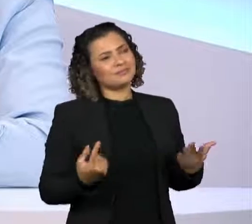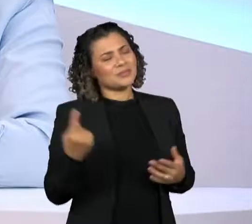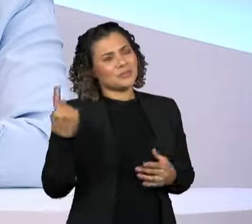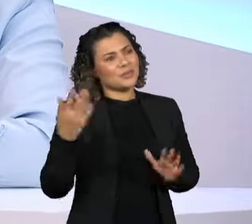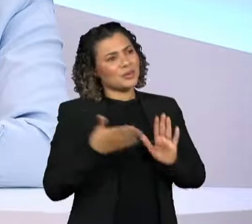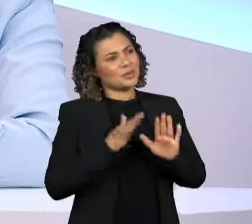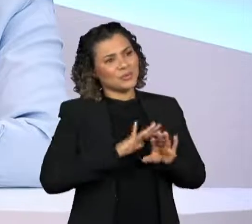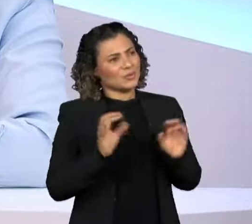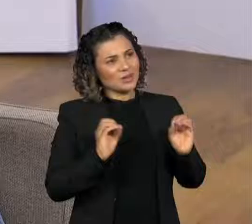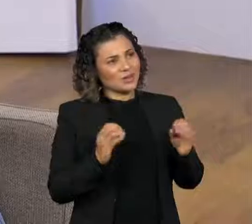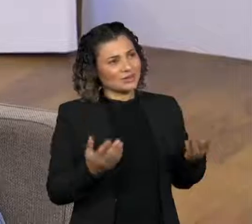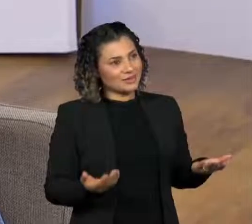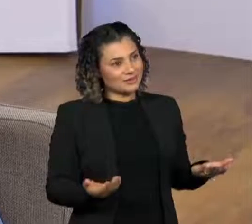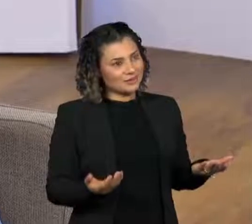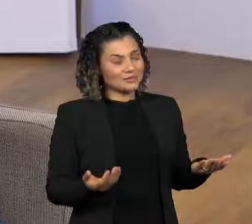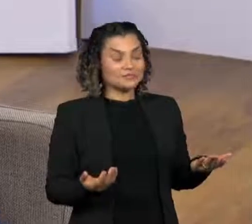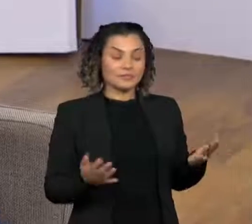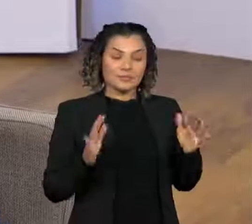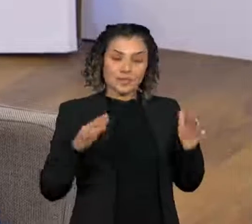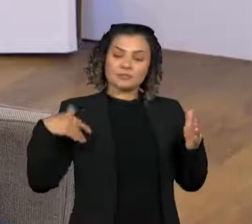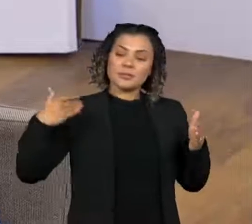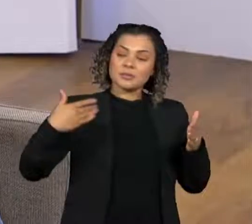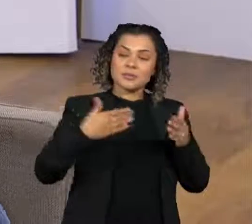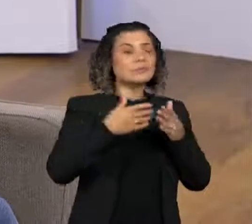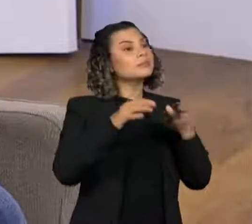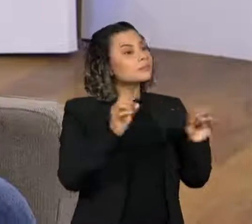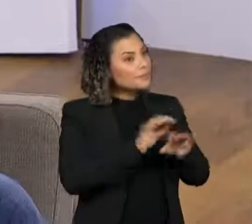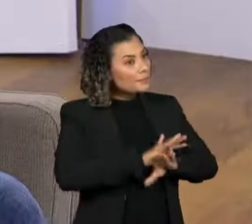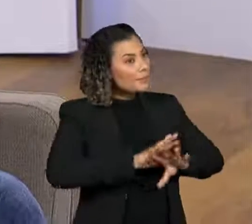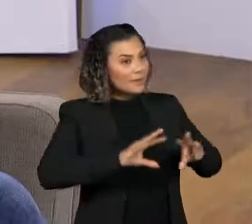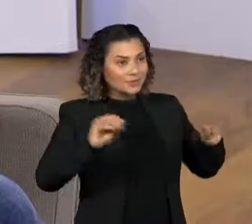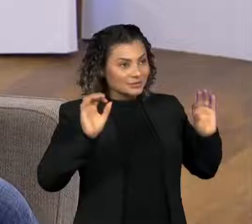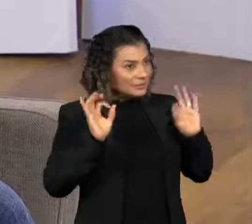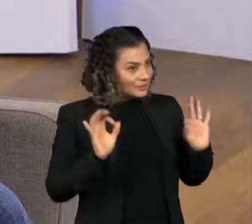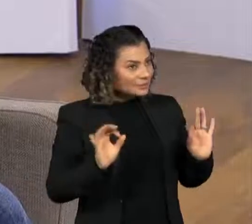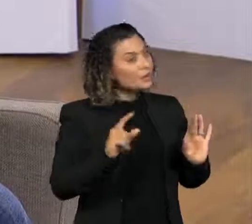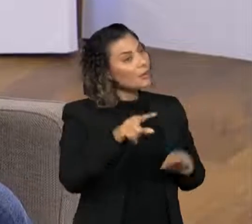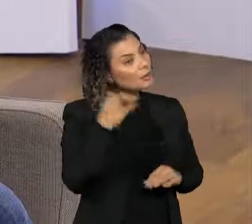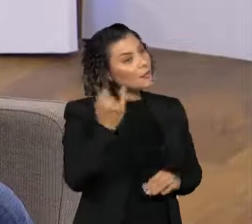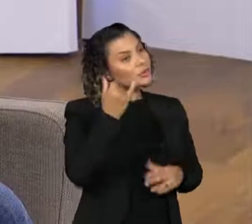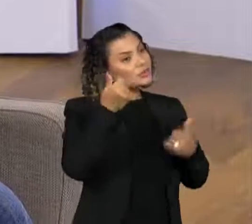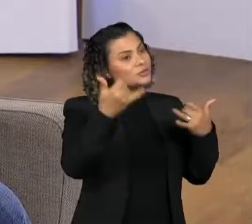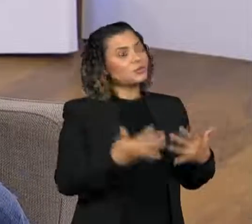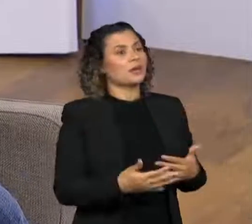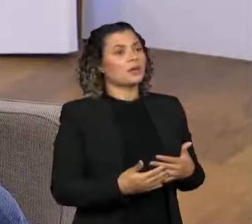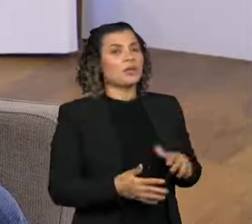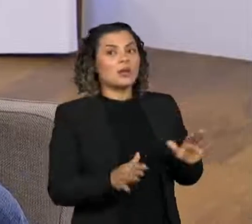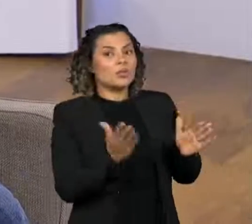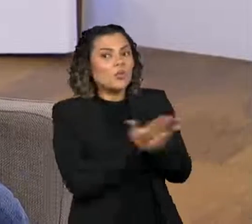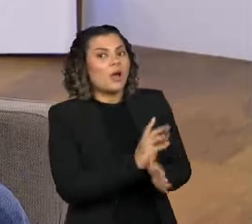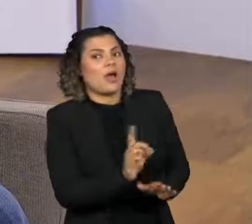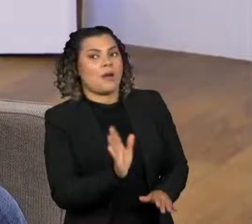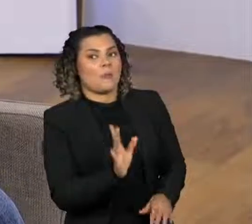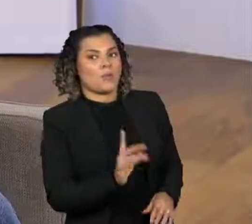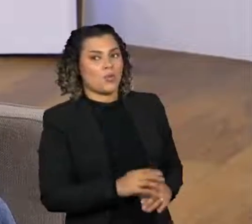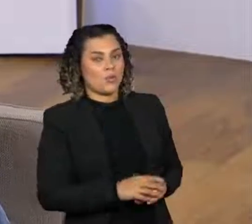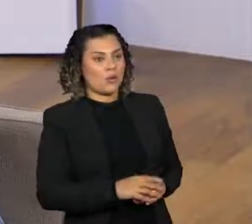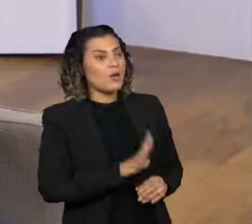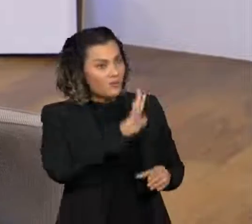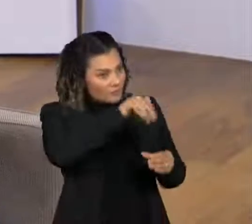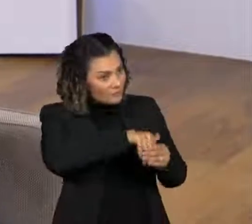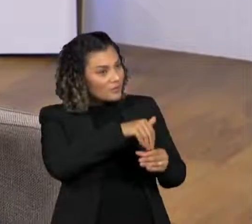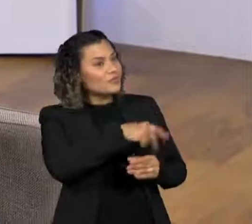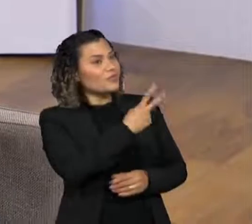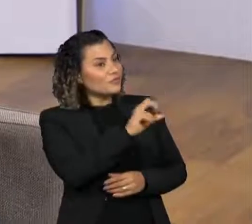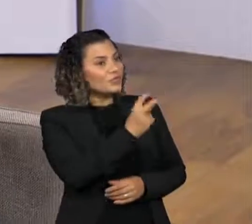turno. Mas quando passar isso, eu acho que é importante dizer, olha, o mundo não acabou. Nós teremos eleições